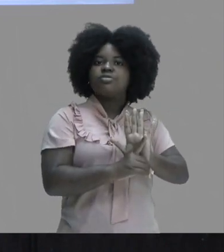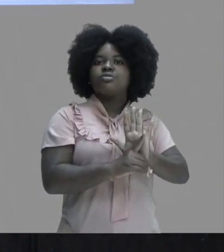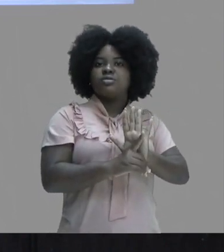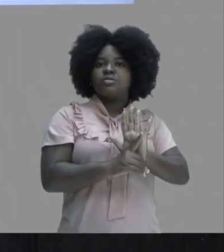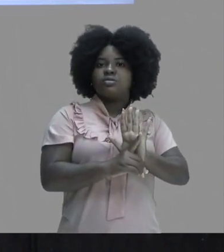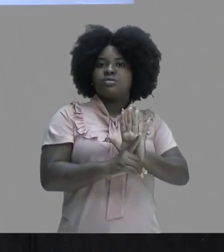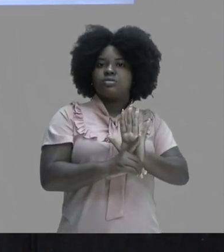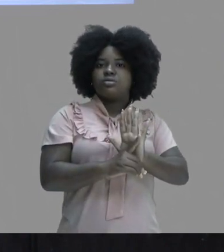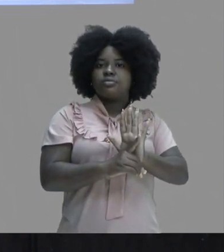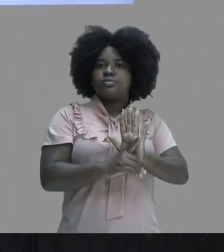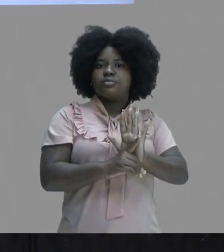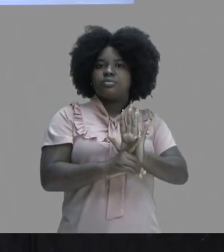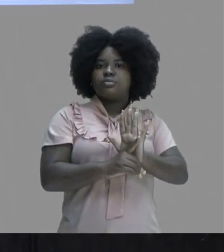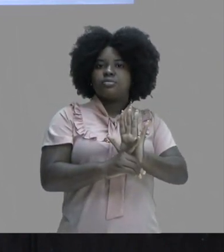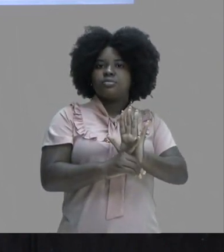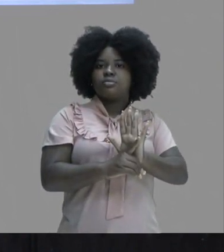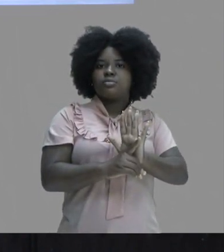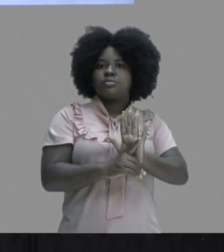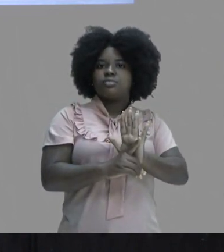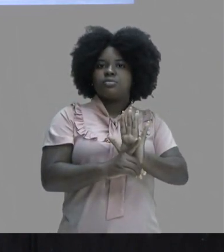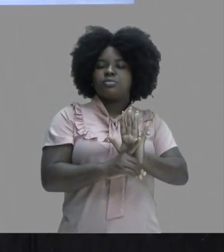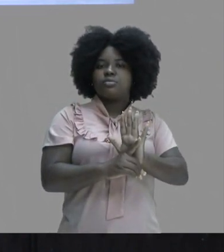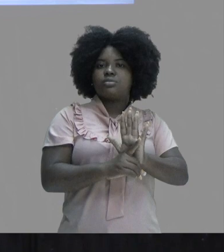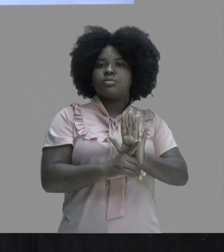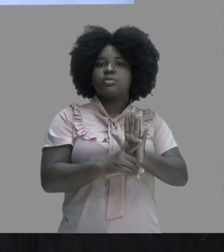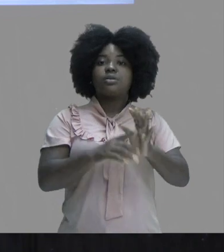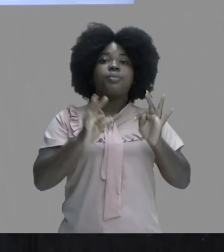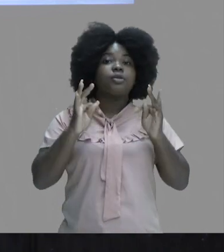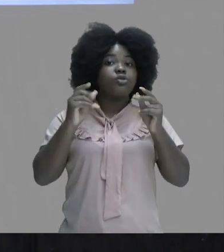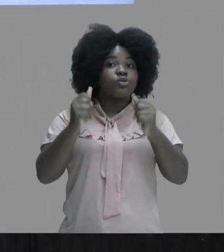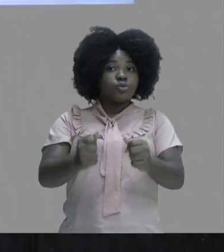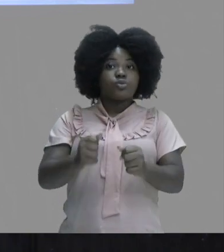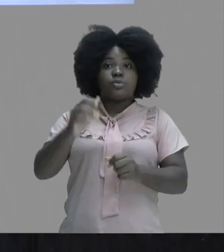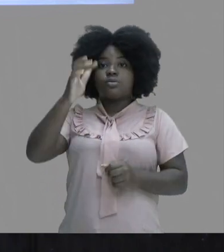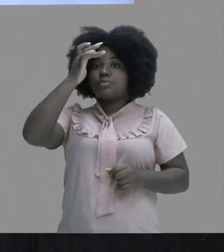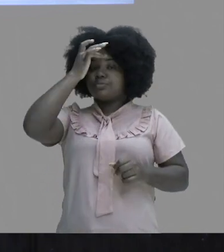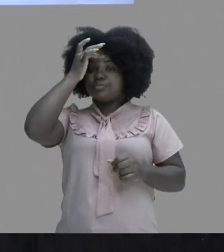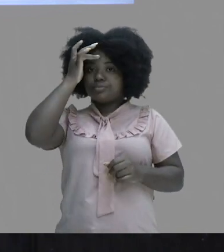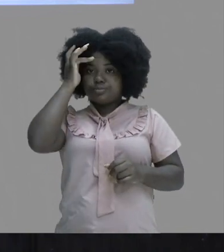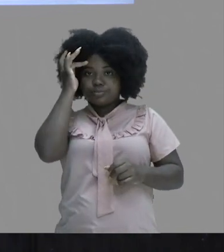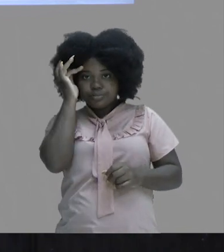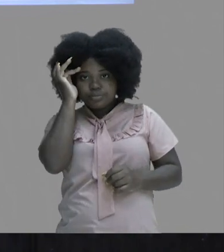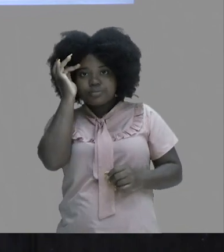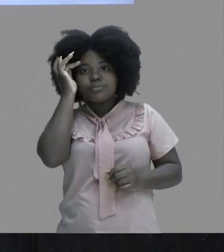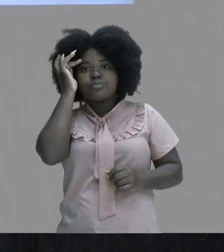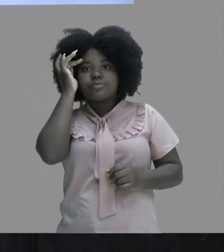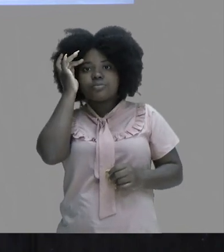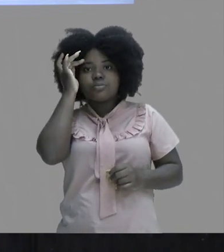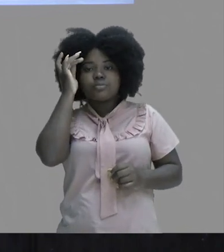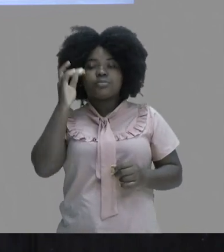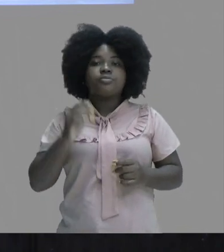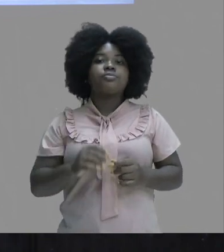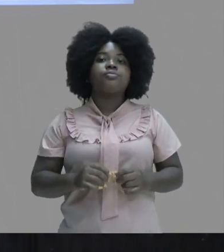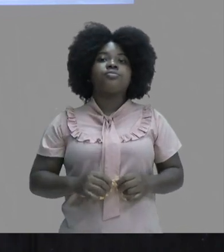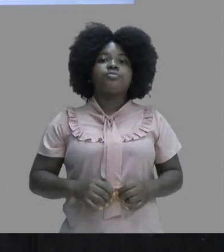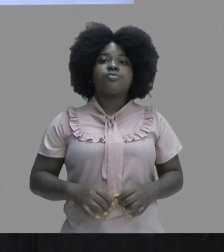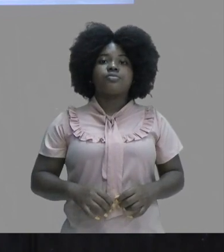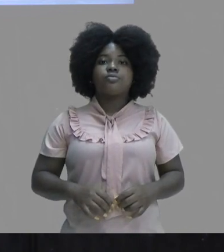estar garantidos para todos os seres humanos. É isso que significa direitos humanos. Beleza?